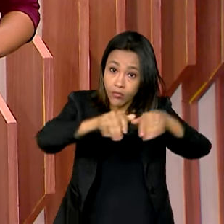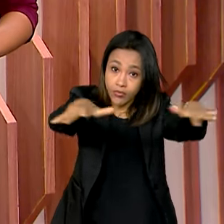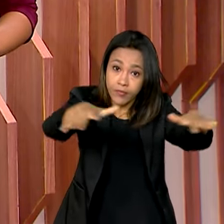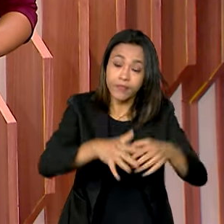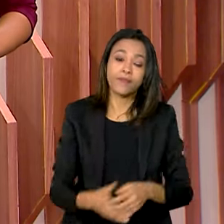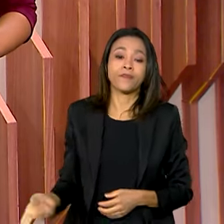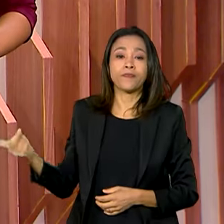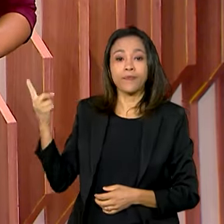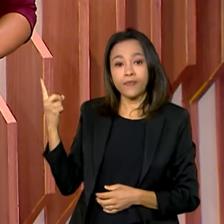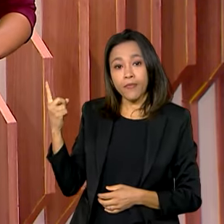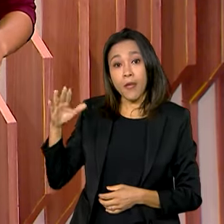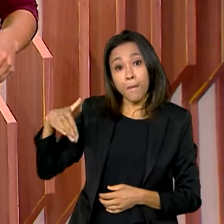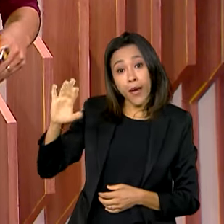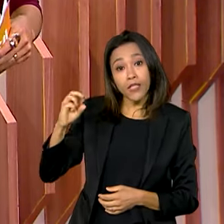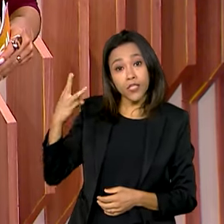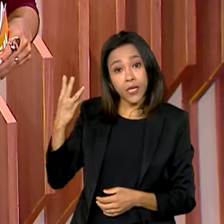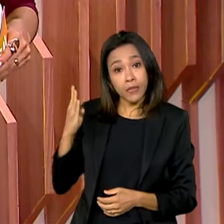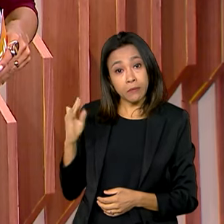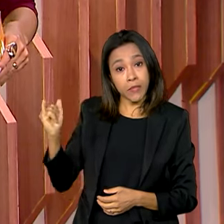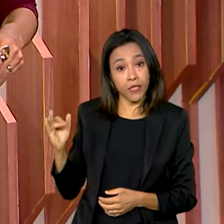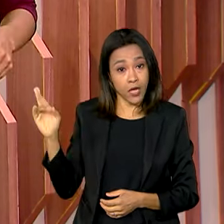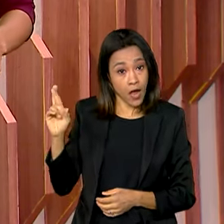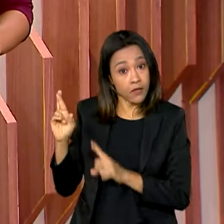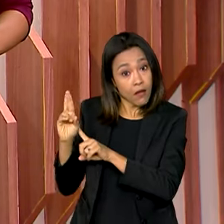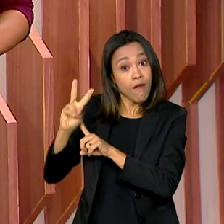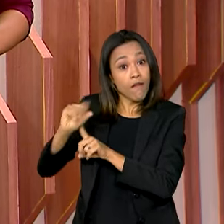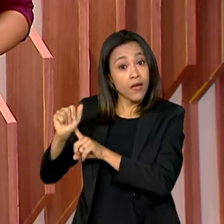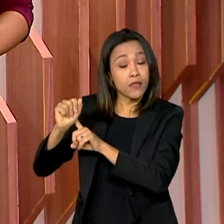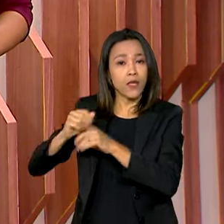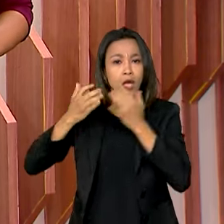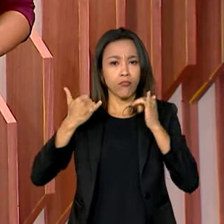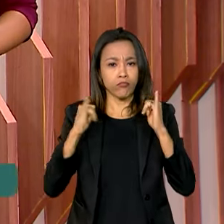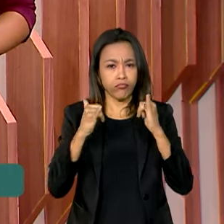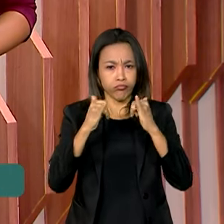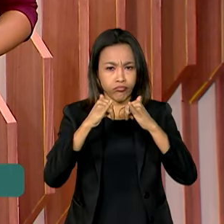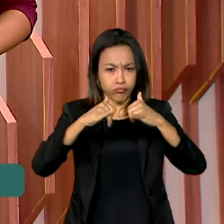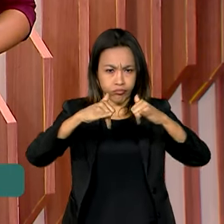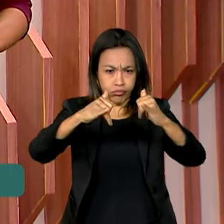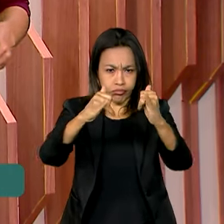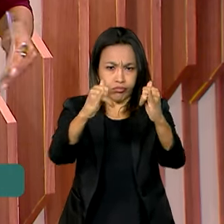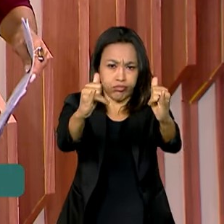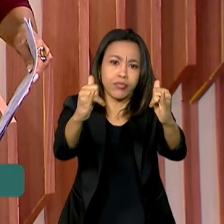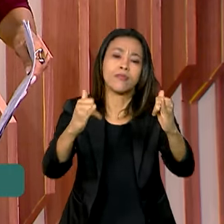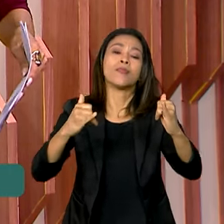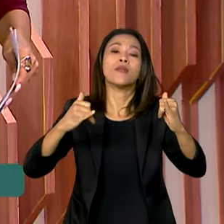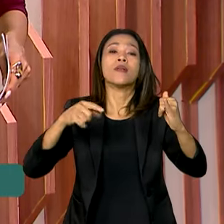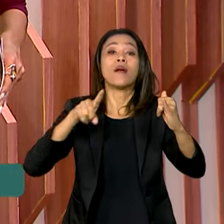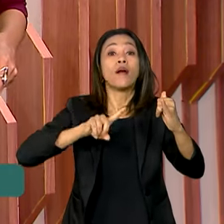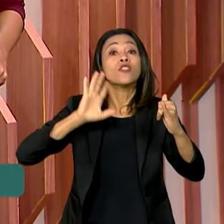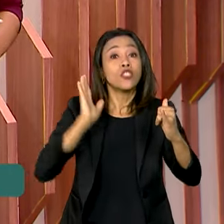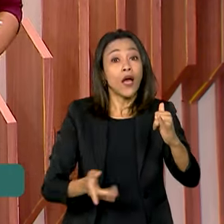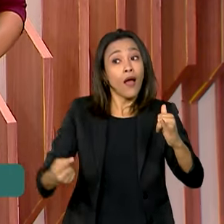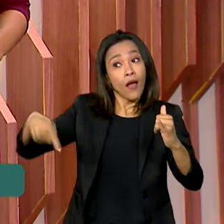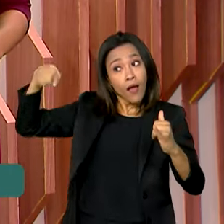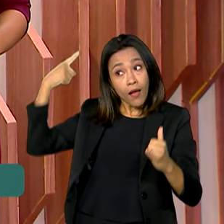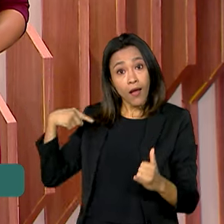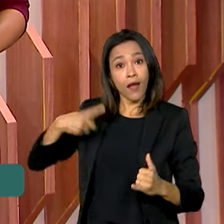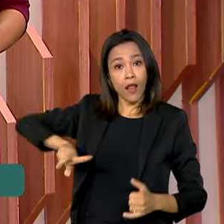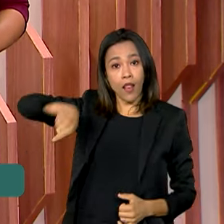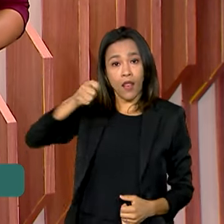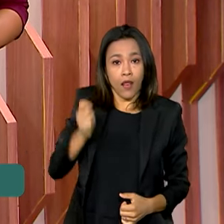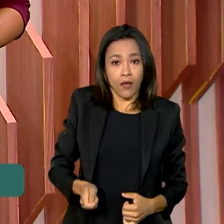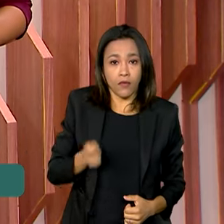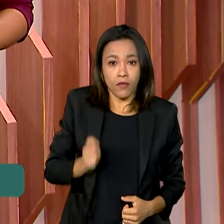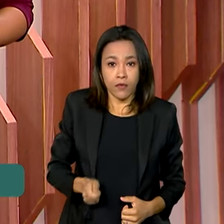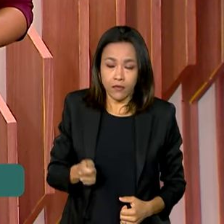de R$3 bilhões vão ser investidos em linhas de transmissão no país. É que foi realizado o segundo leilão de